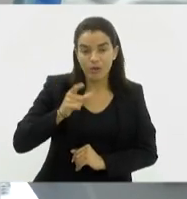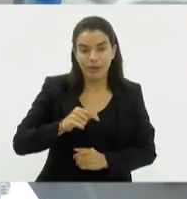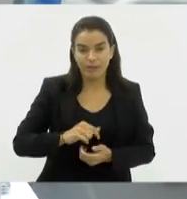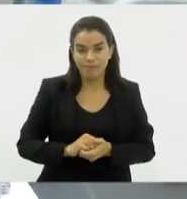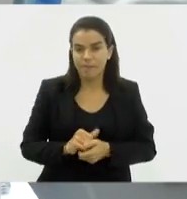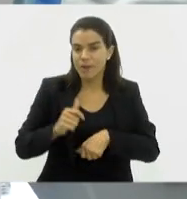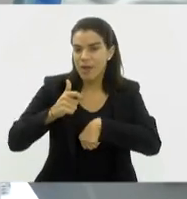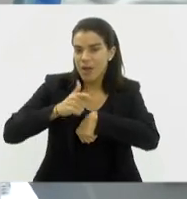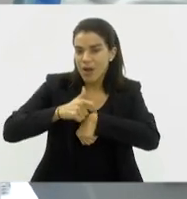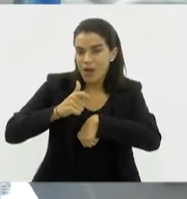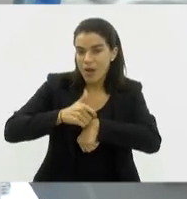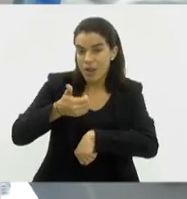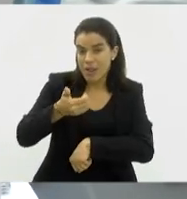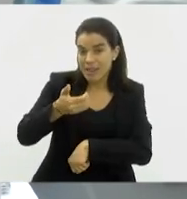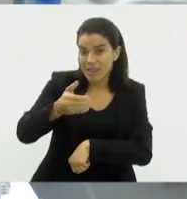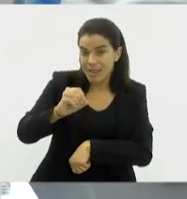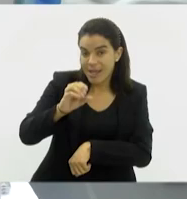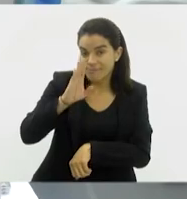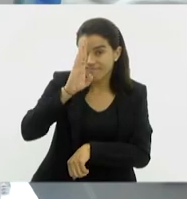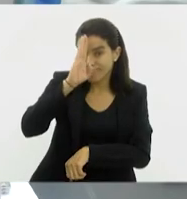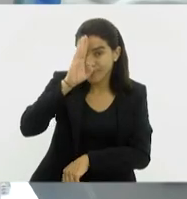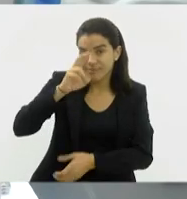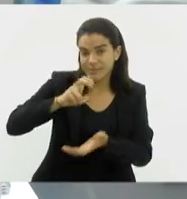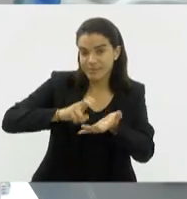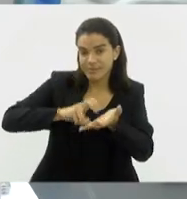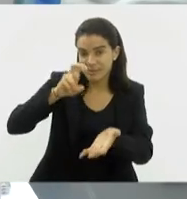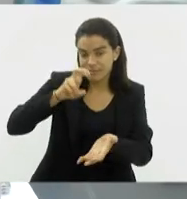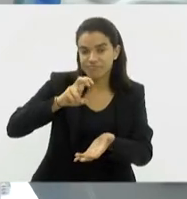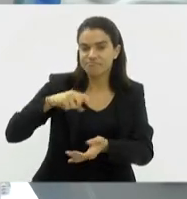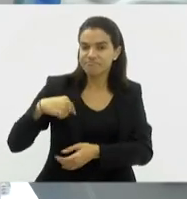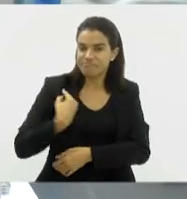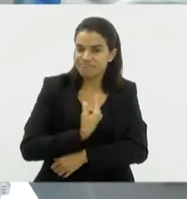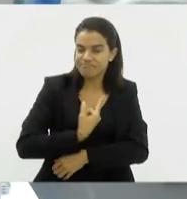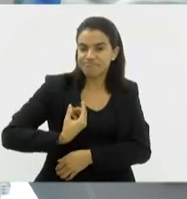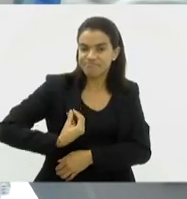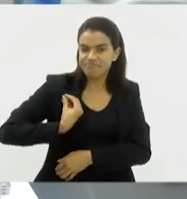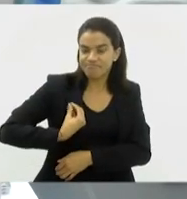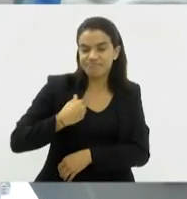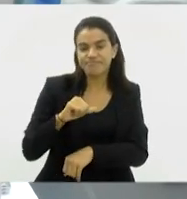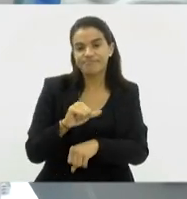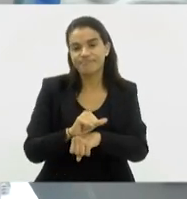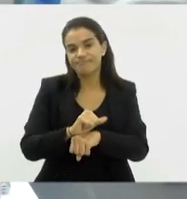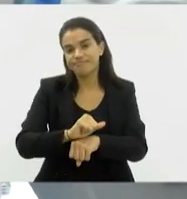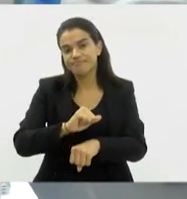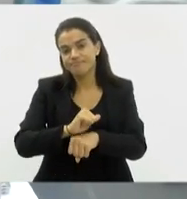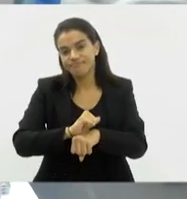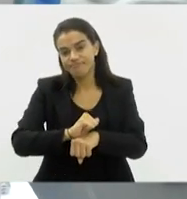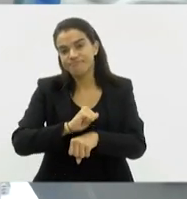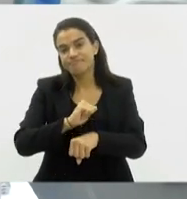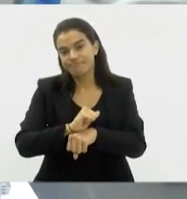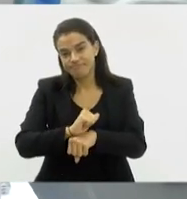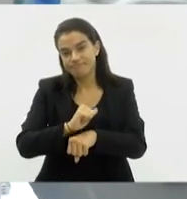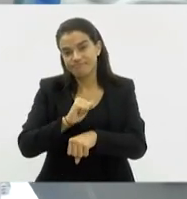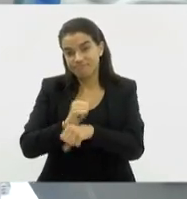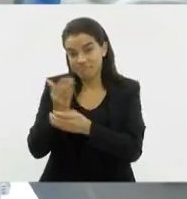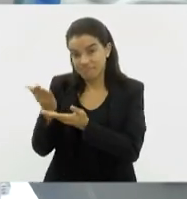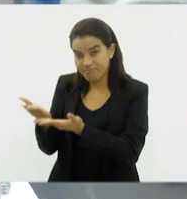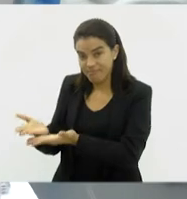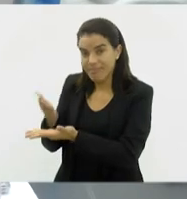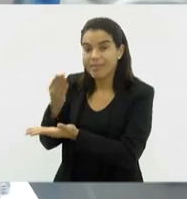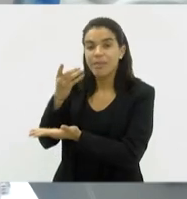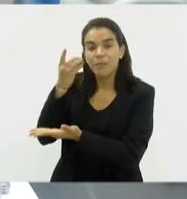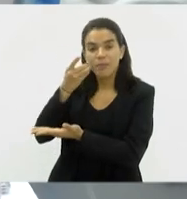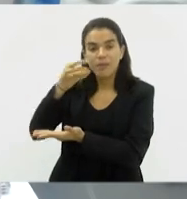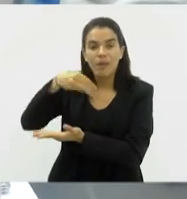a partir das 10 horas da manhã aqui estávamos e aguardamos como bem salientou o deputado munir